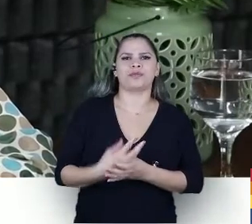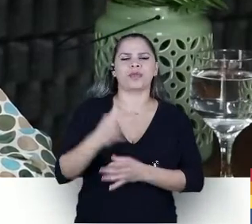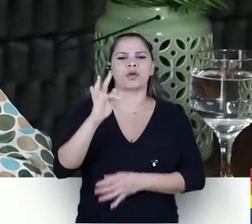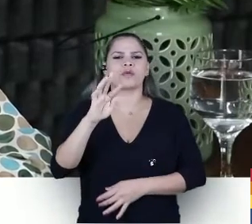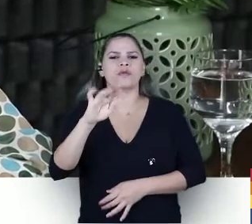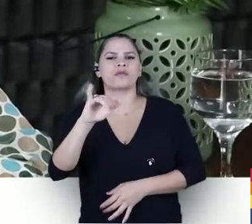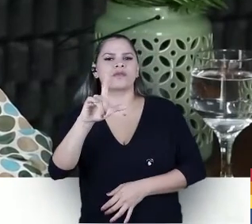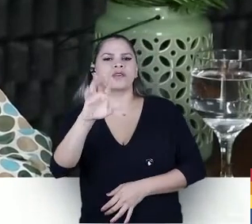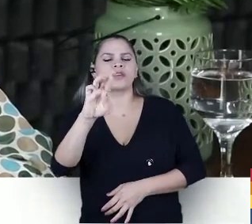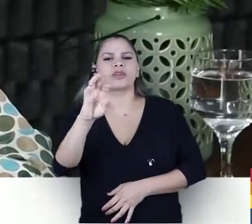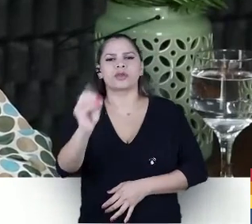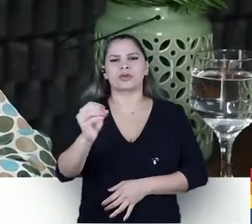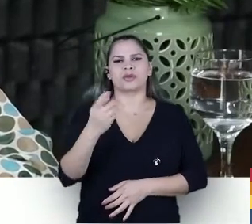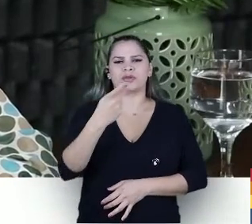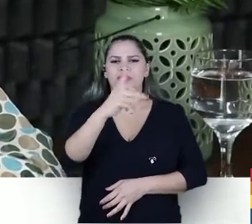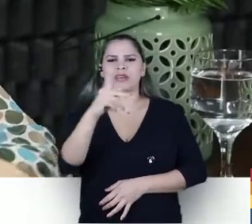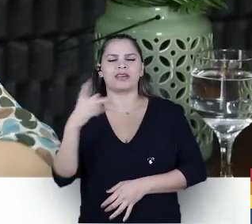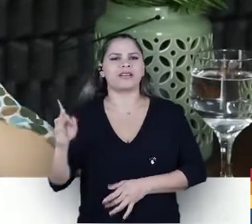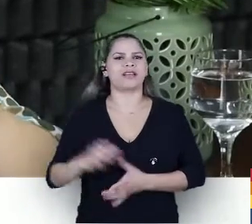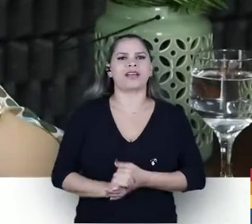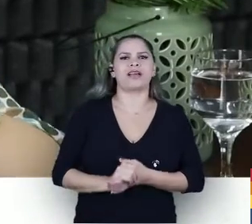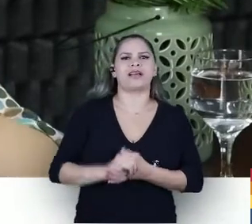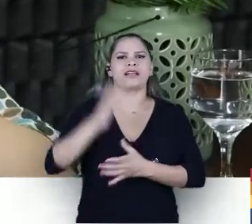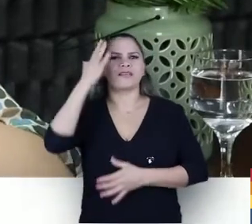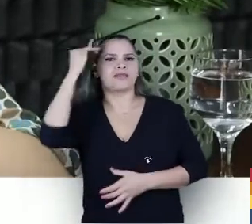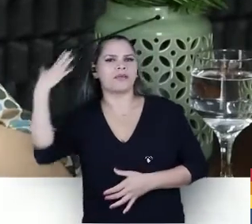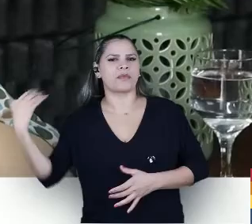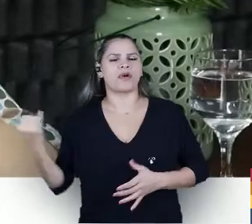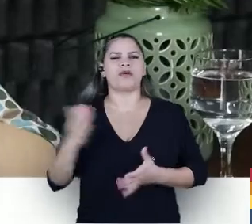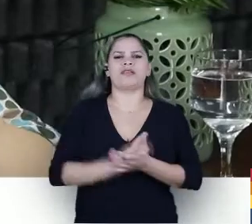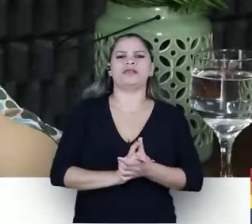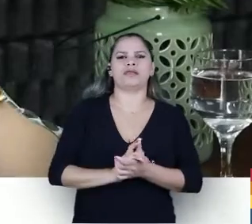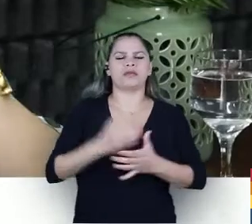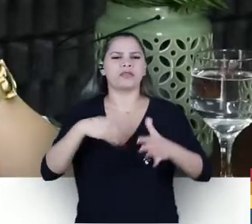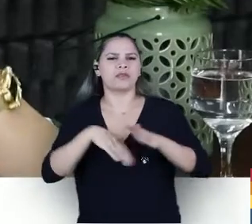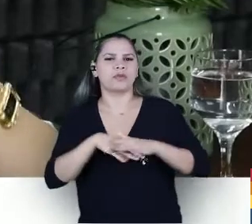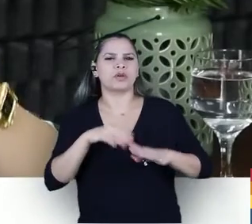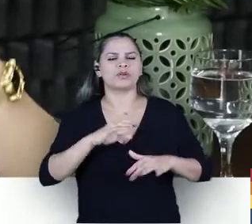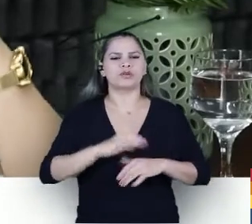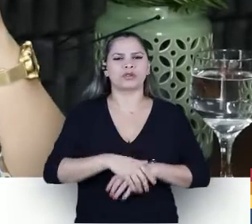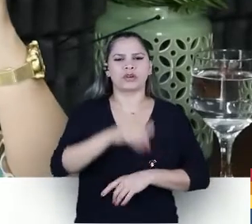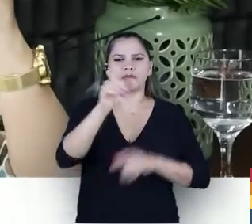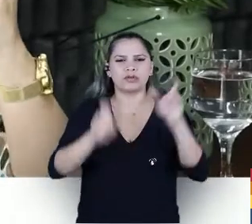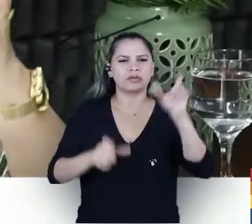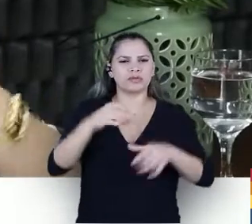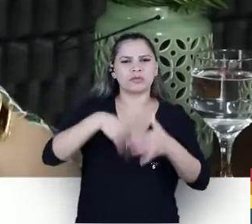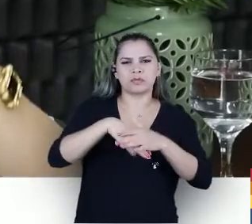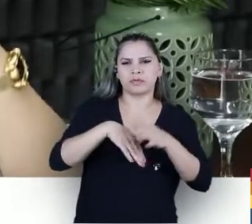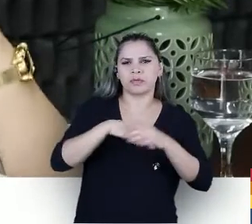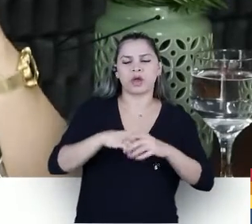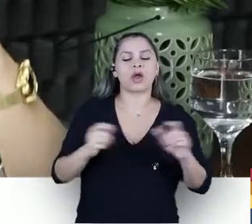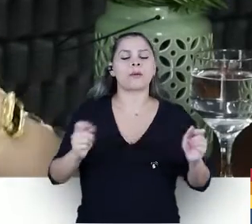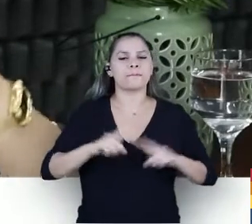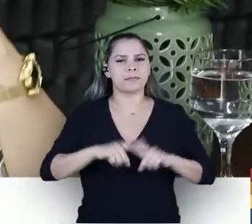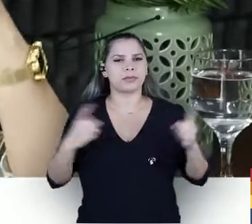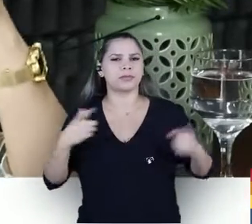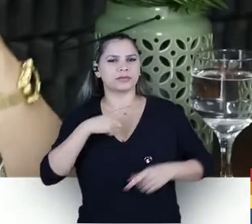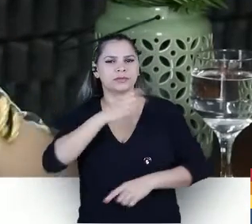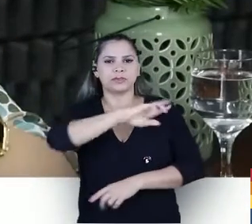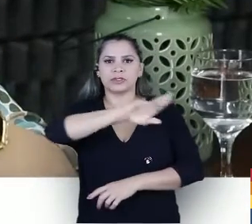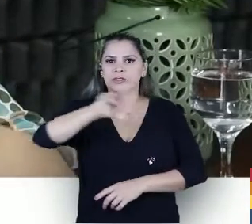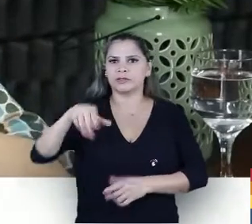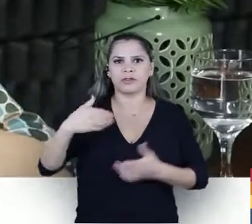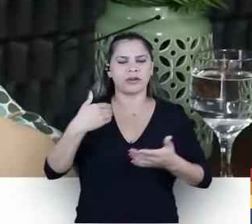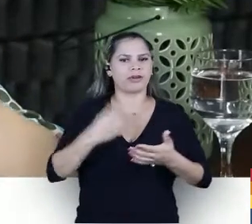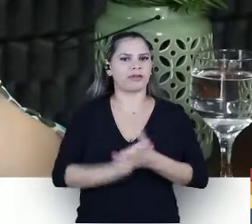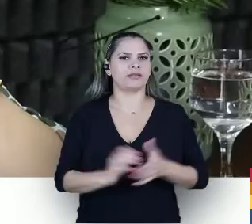tem um mundo inteiro, sim. Né? Não só aquele filtro deles lá para o TikTok ou para as celebridades, para os influencers, para os